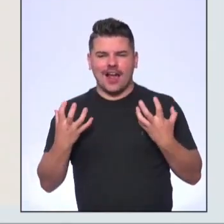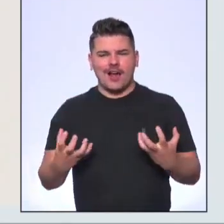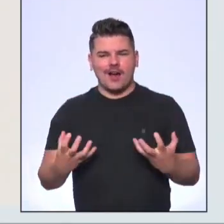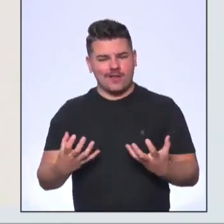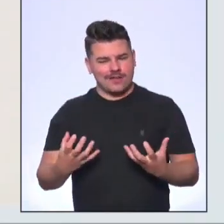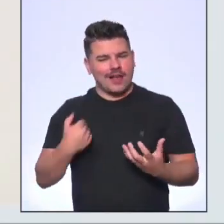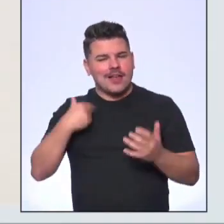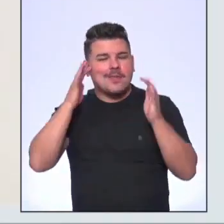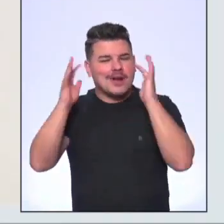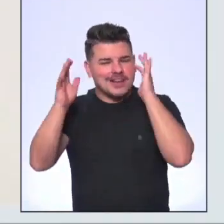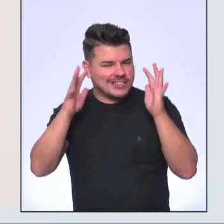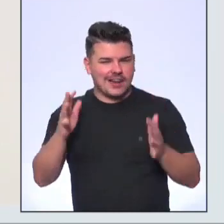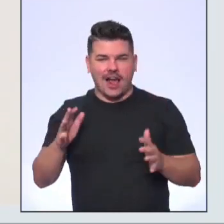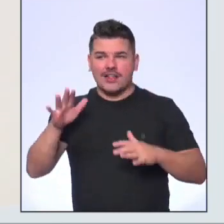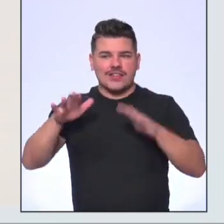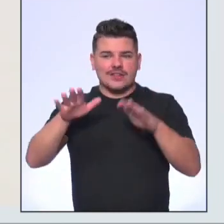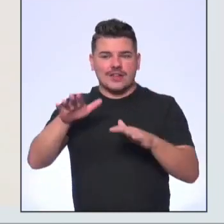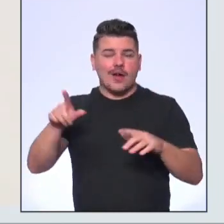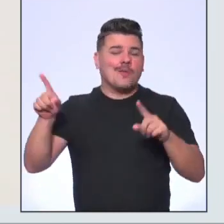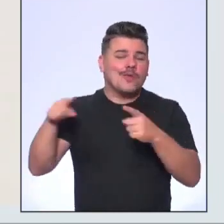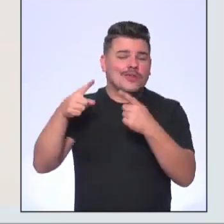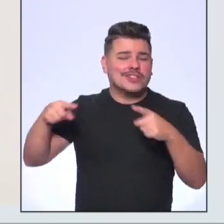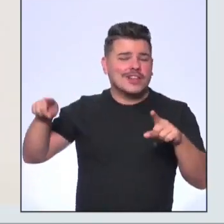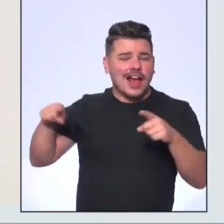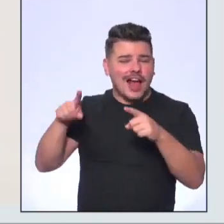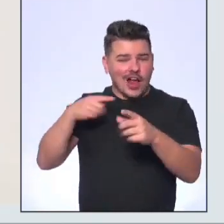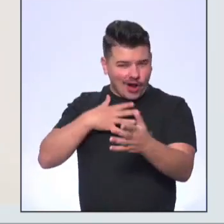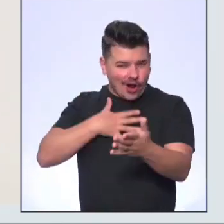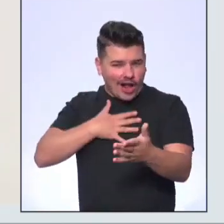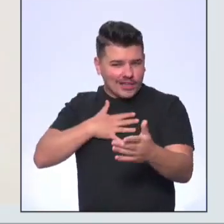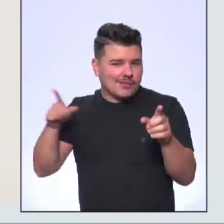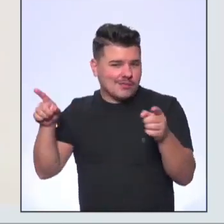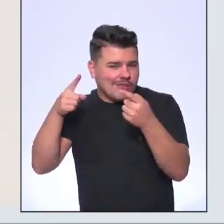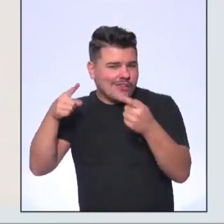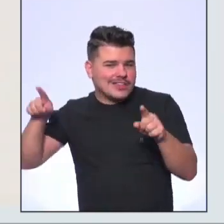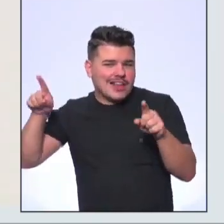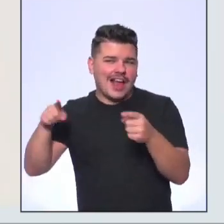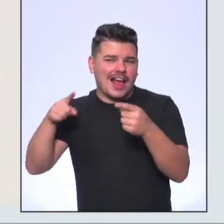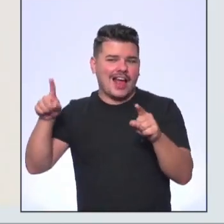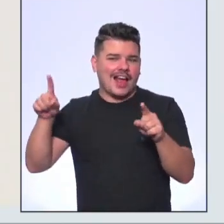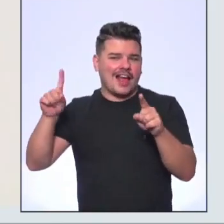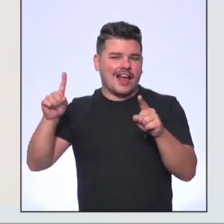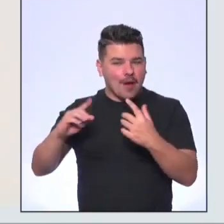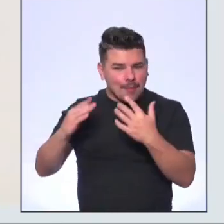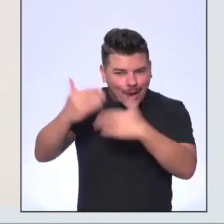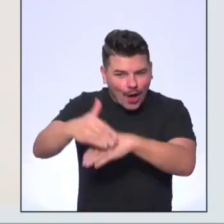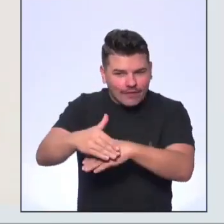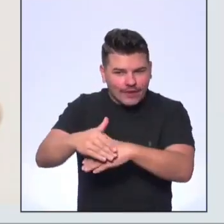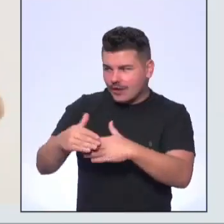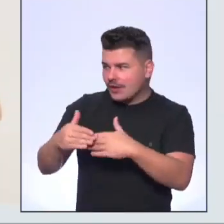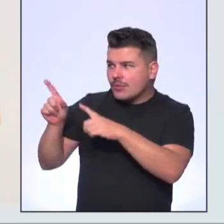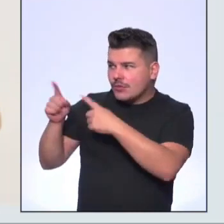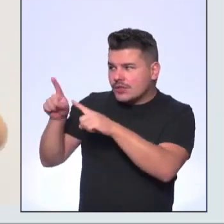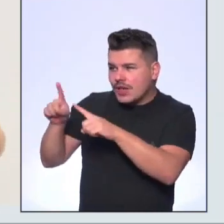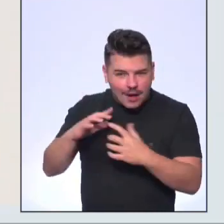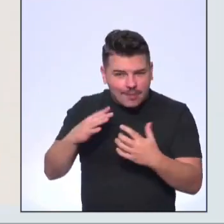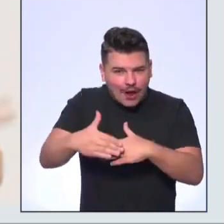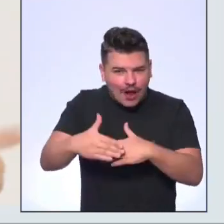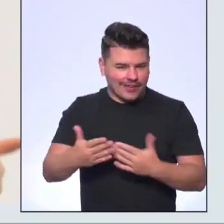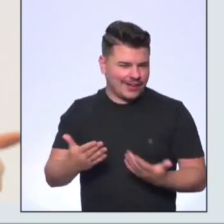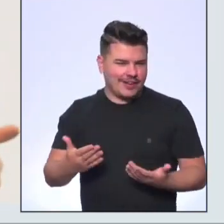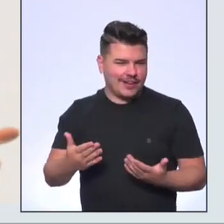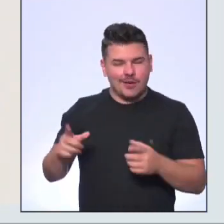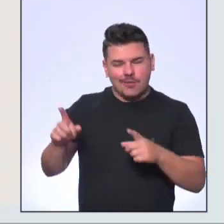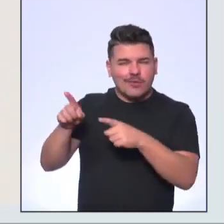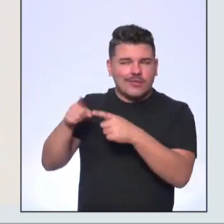ó. Por que você escuta música? Você escuta música para passar na prova, né? Para ir bem na prova? Você escuta música para passar no